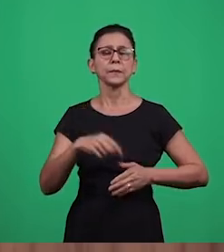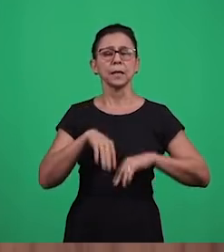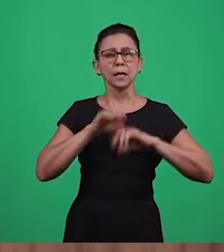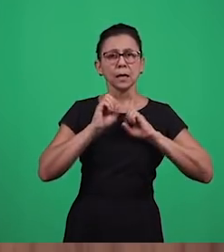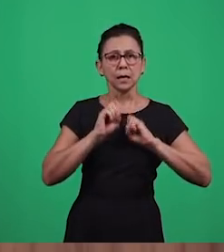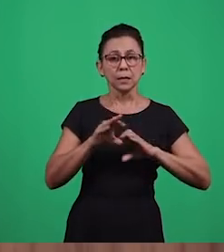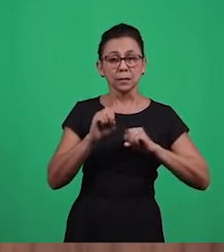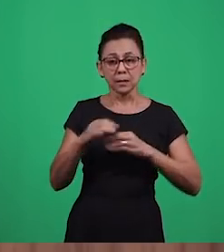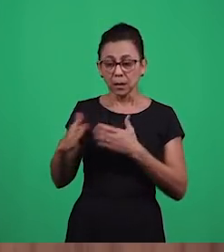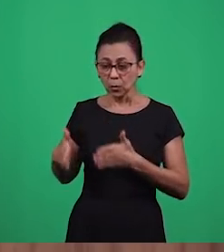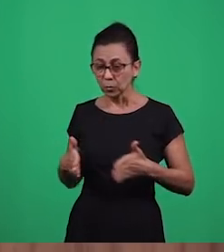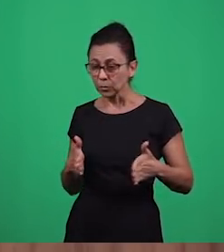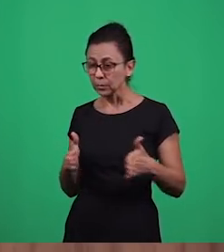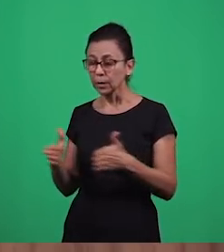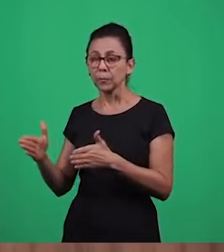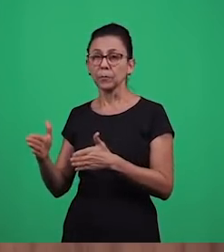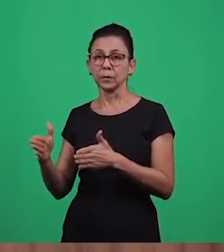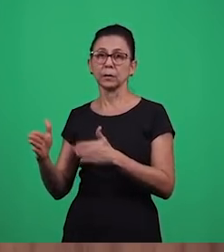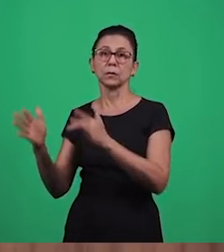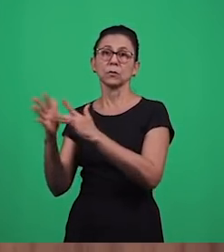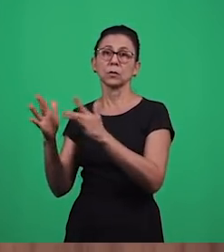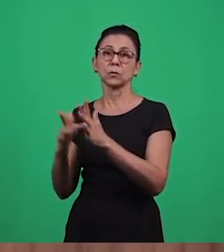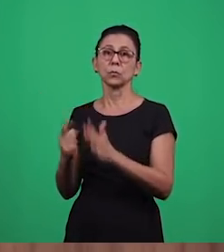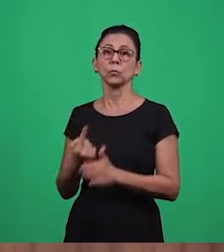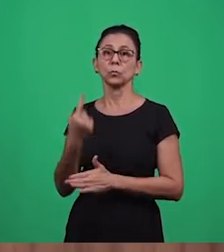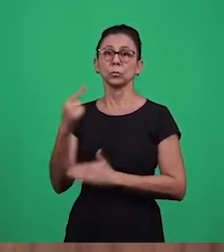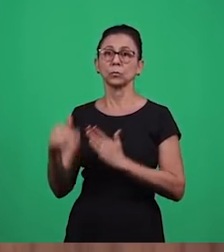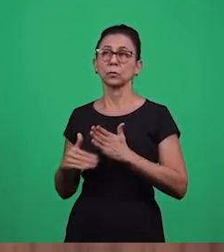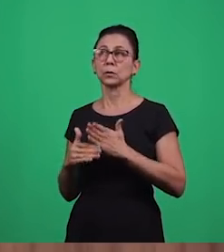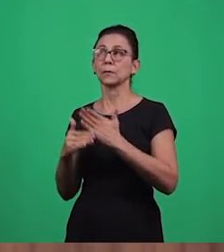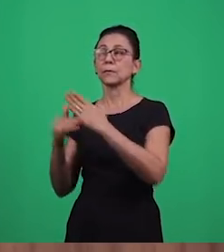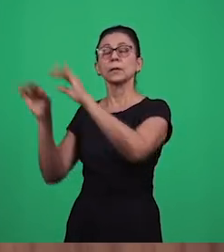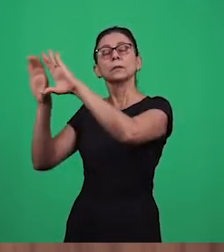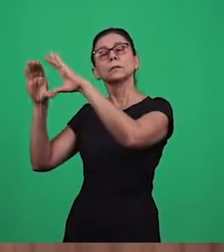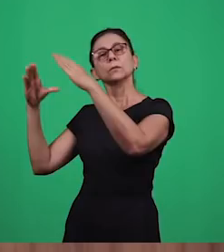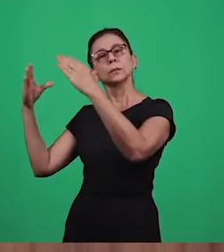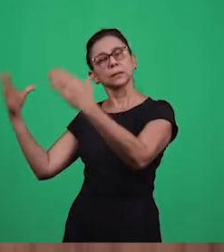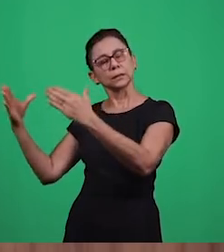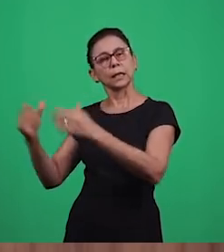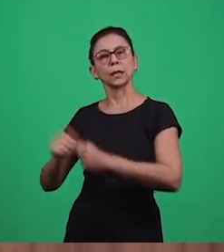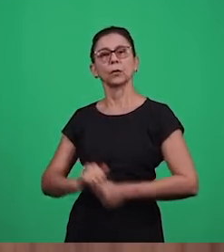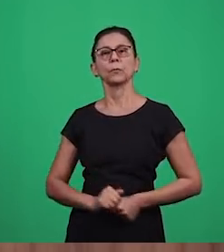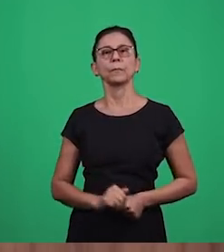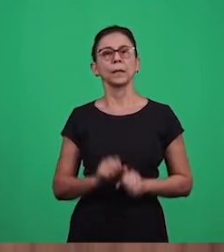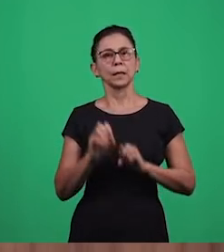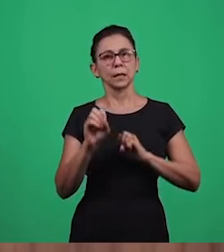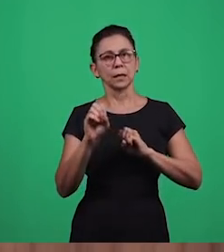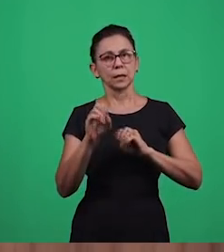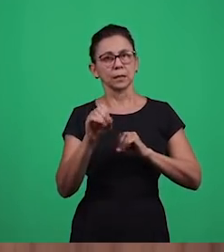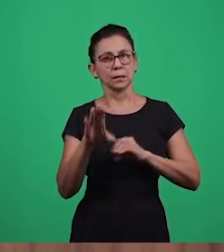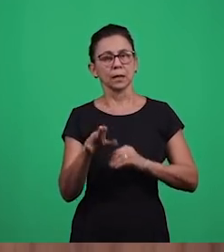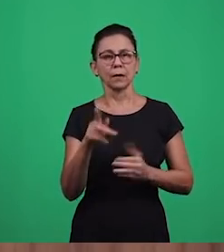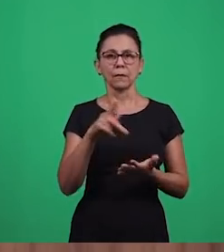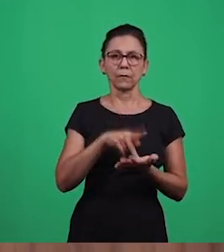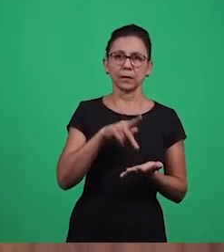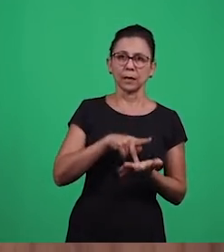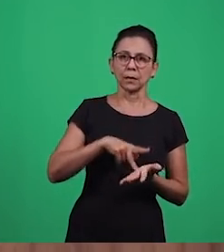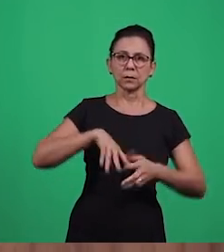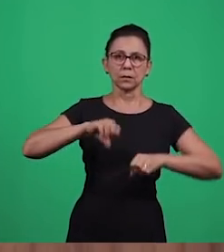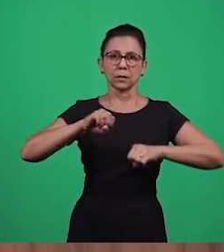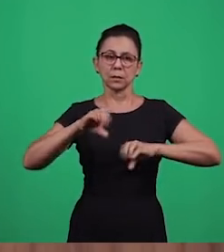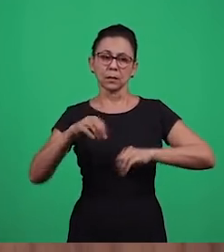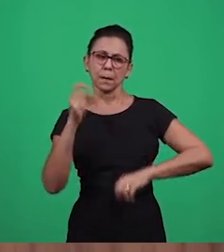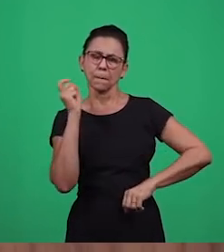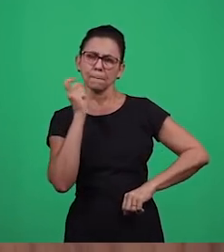no caminho, Jesus, o único caminho que nos levará ao céu, ensiná-los o que é verdadeiro e o que é